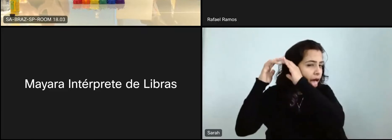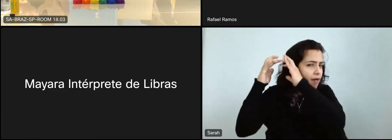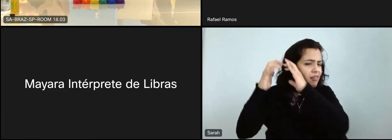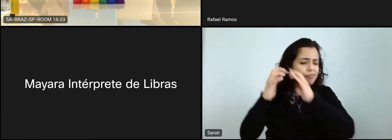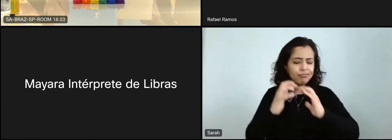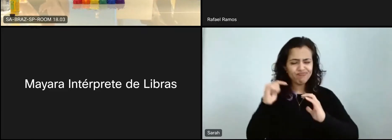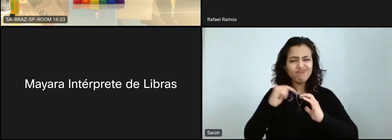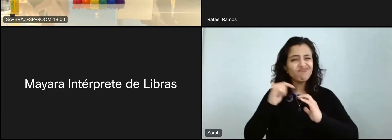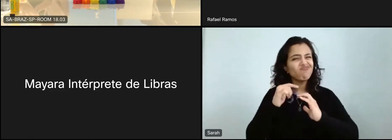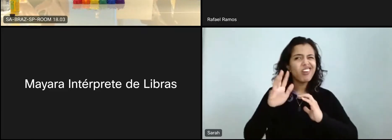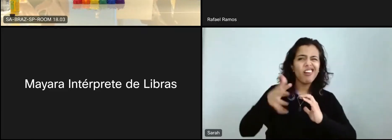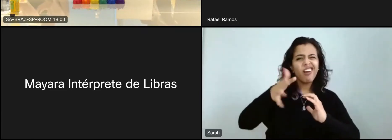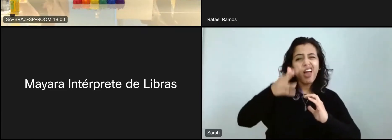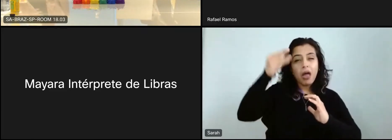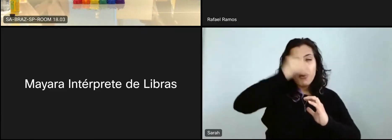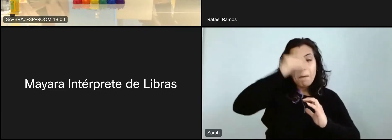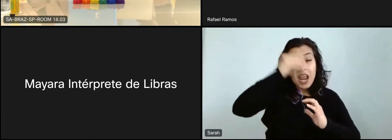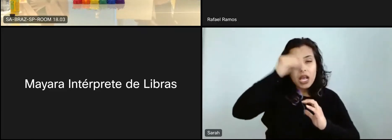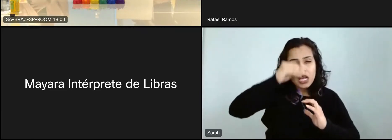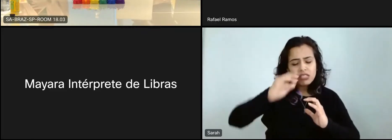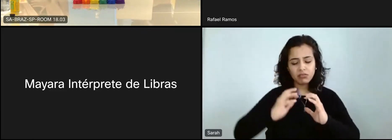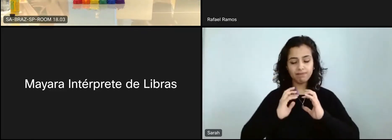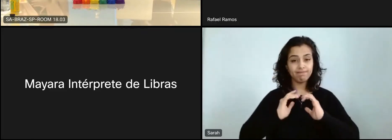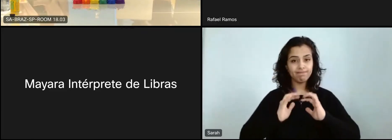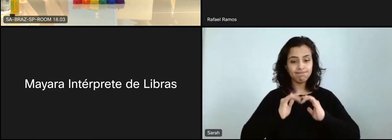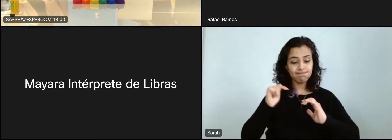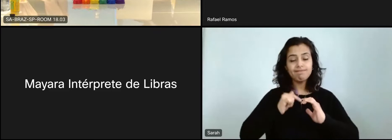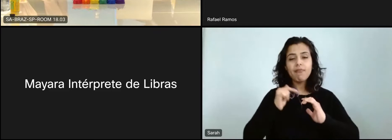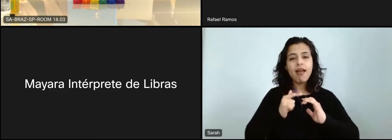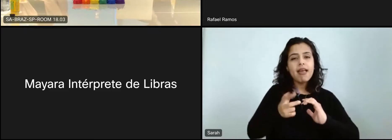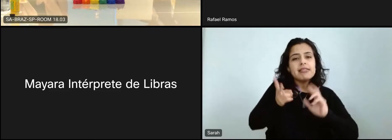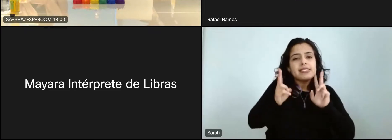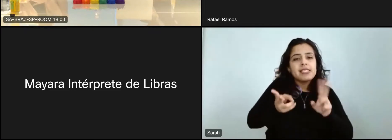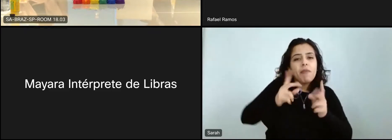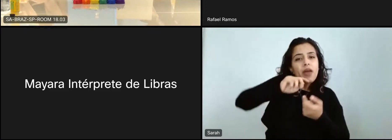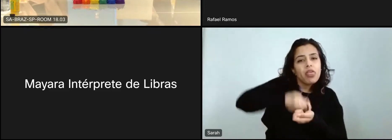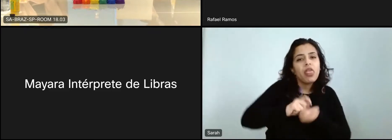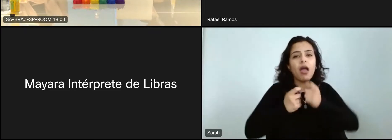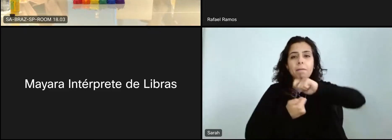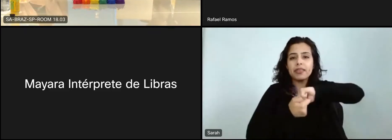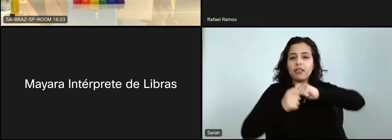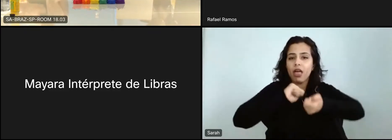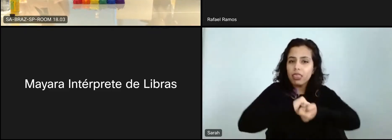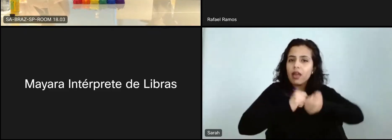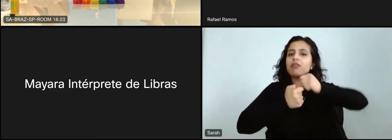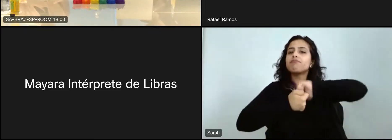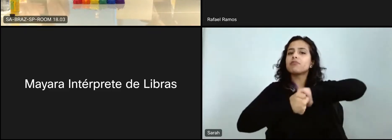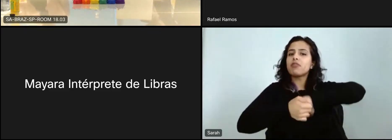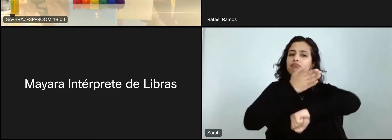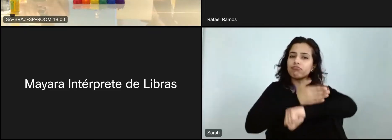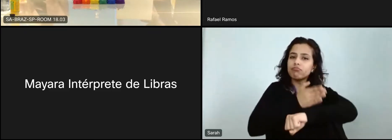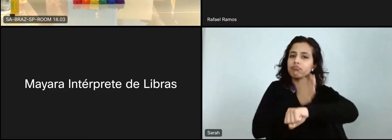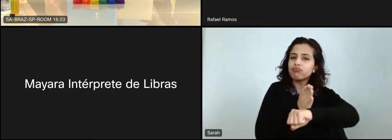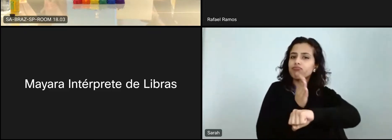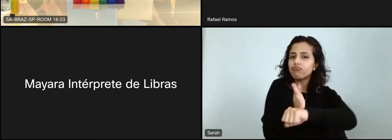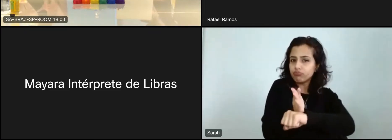ajusta, né, com suas sinapses para que as informações aconteçam de uma forma mais rápida, né? Talvez para ele conseguir ser preguiçoso,